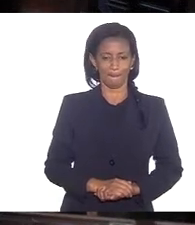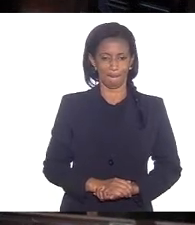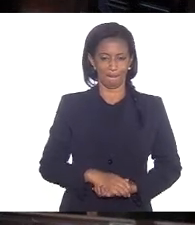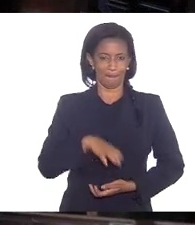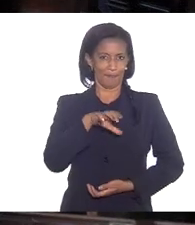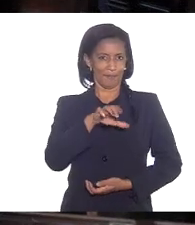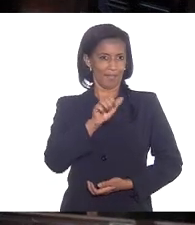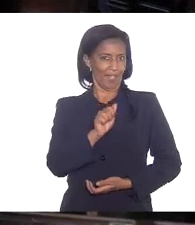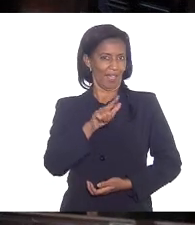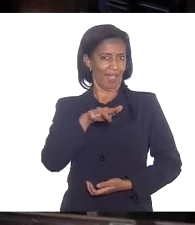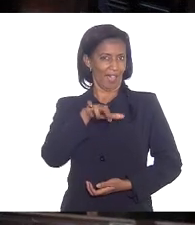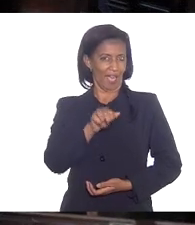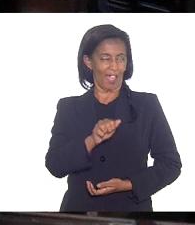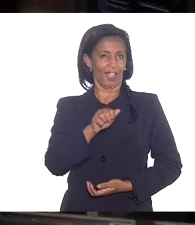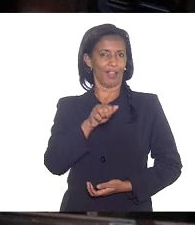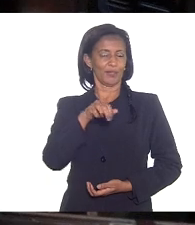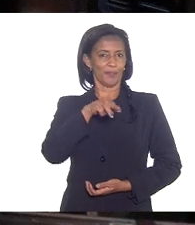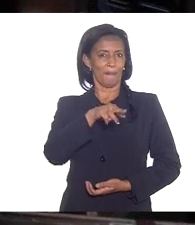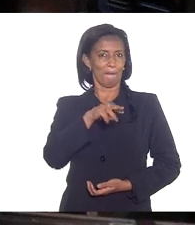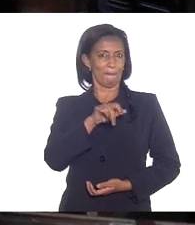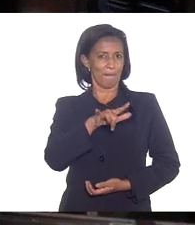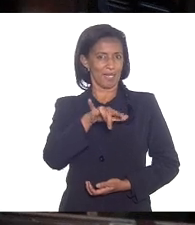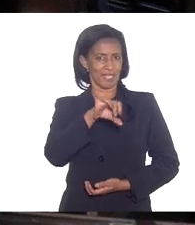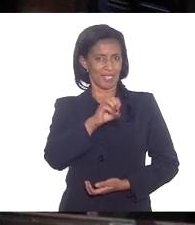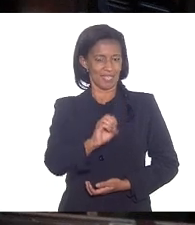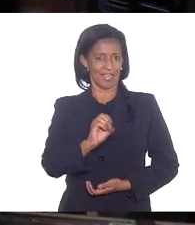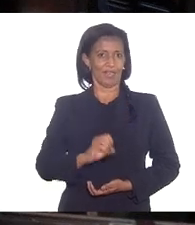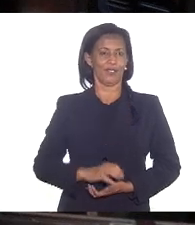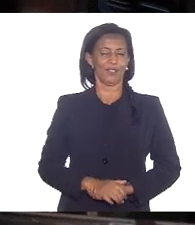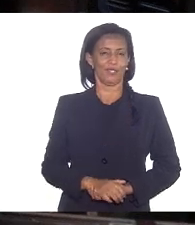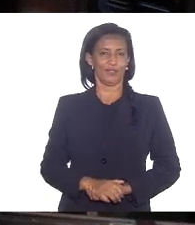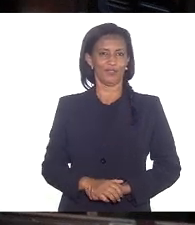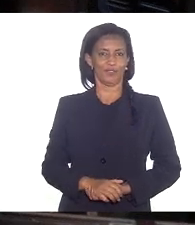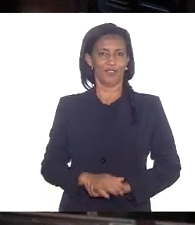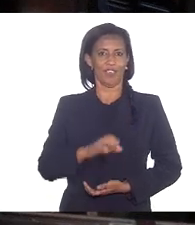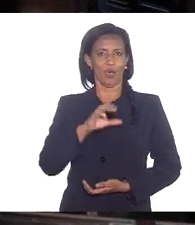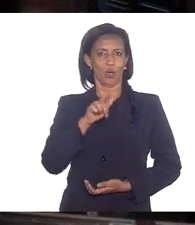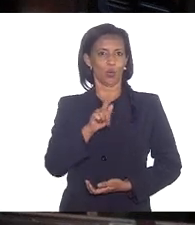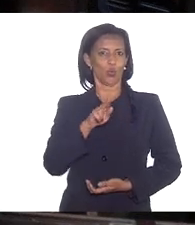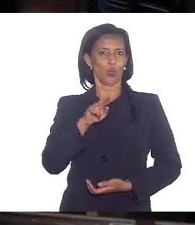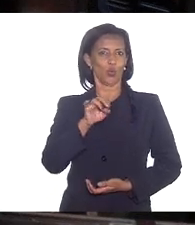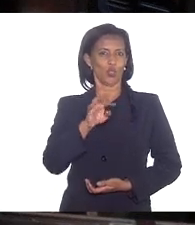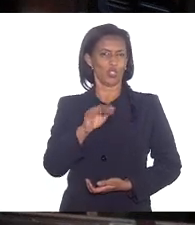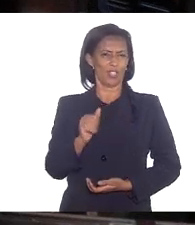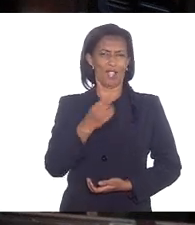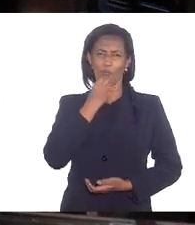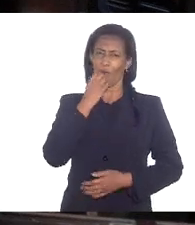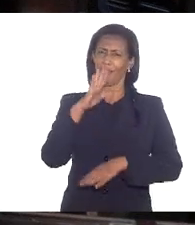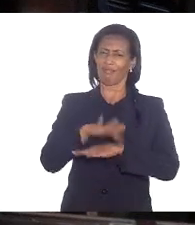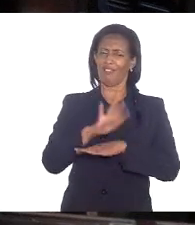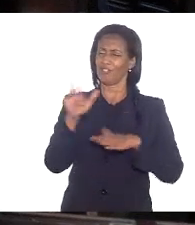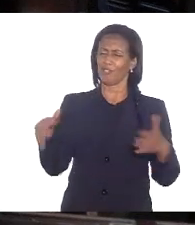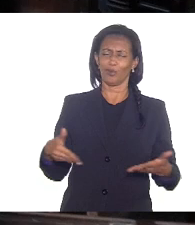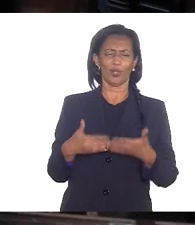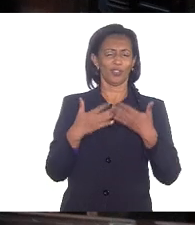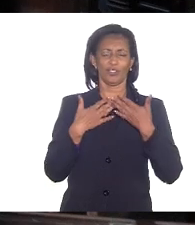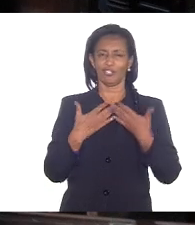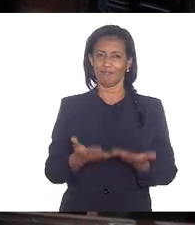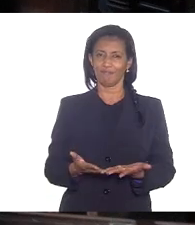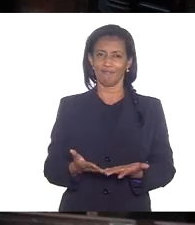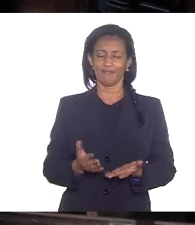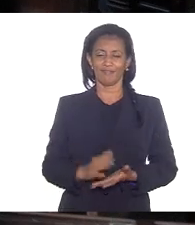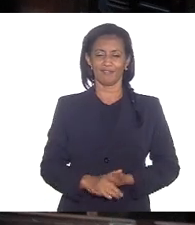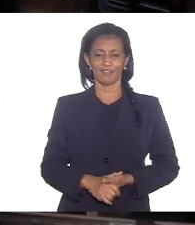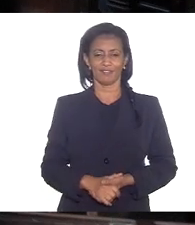o Carlos Macedo Marcelo seu Dino tablet MIT Boa tarde a todas EA todos